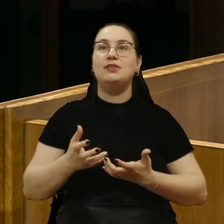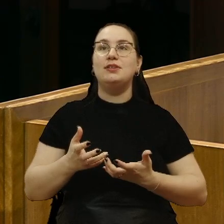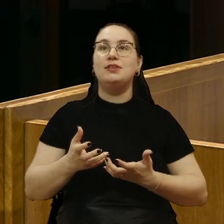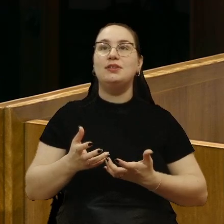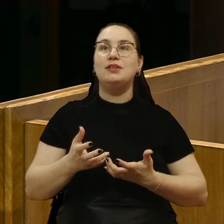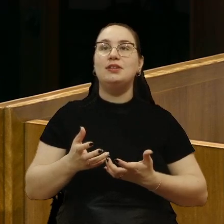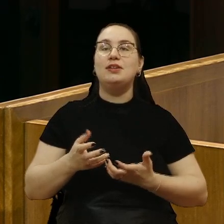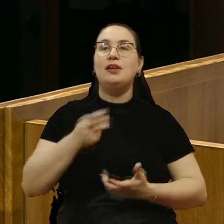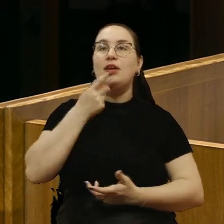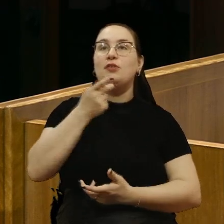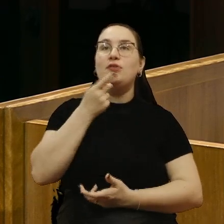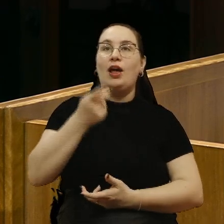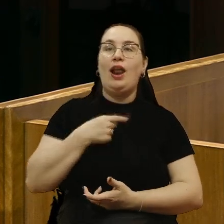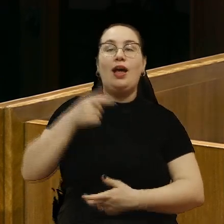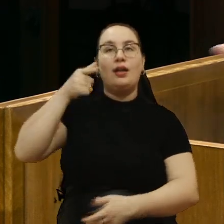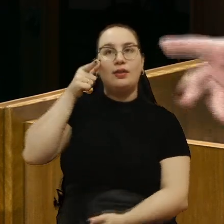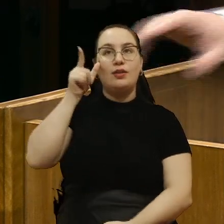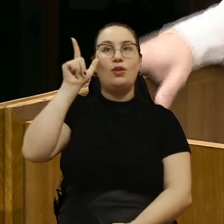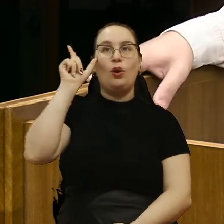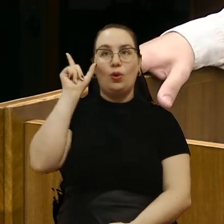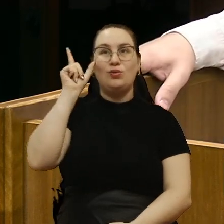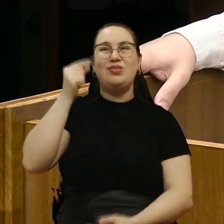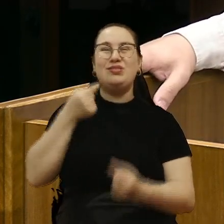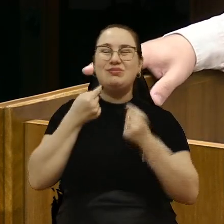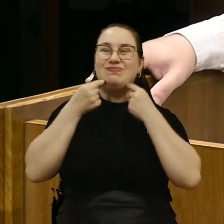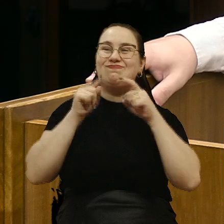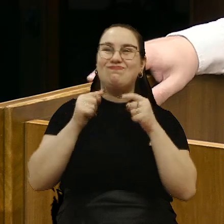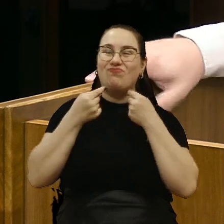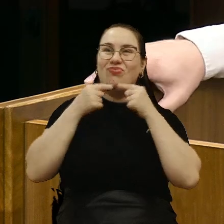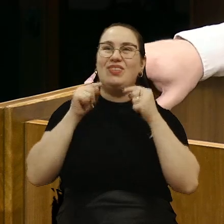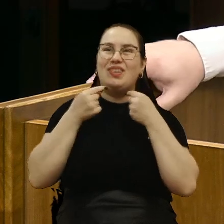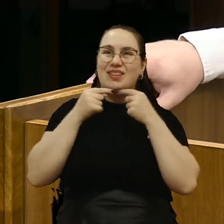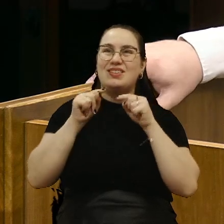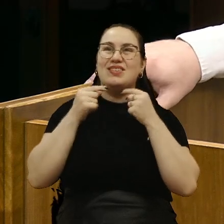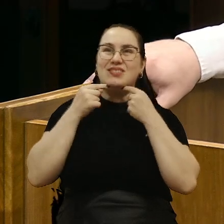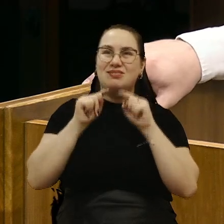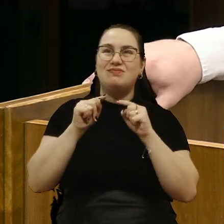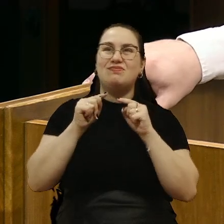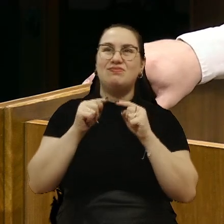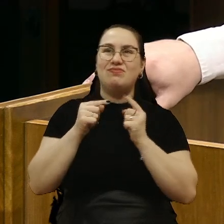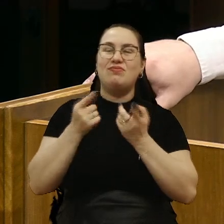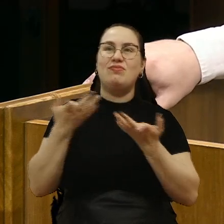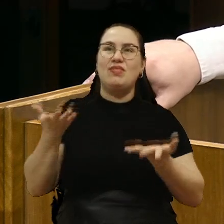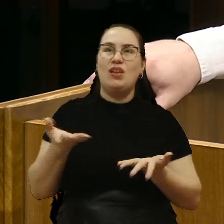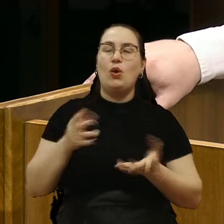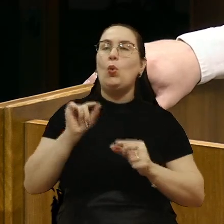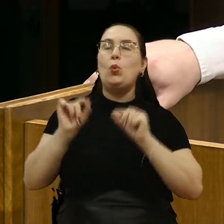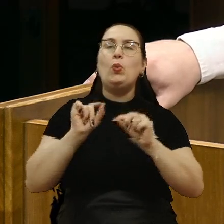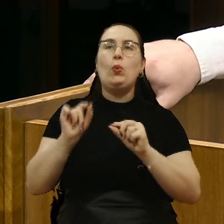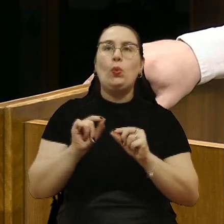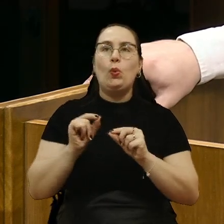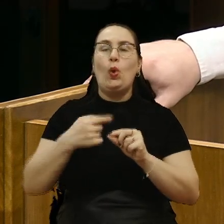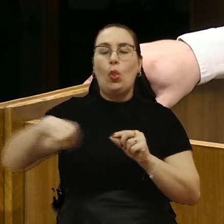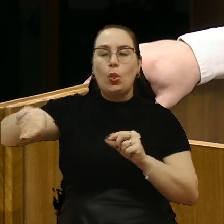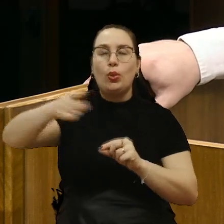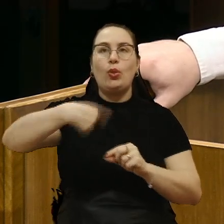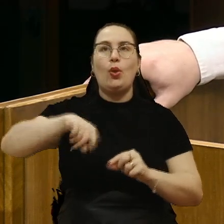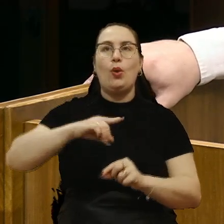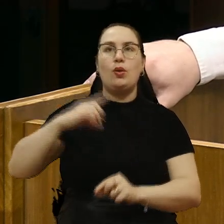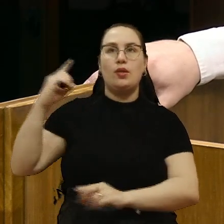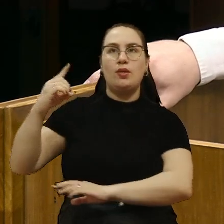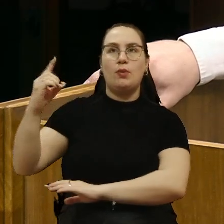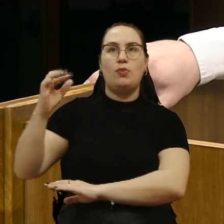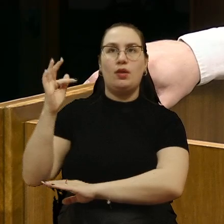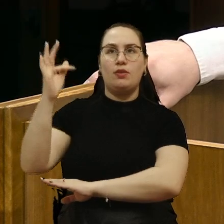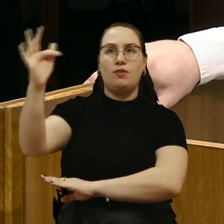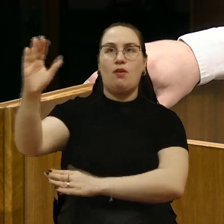Bueno, que ontem foi duramente criticado, e eu tenho diversas divergências. Agora, a grande questão é a seguinte, quando a nossa deputada federal